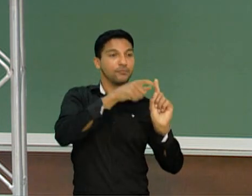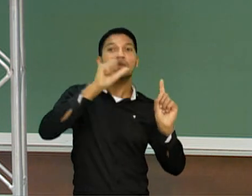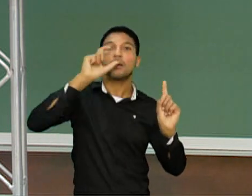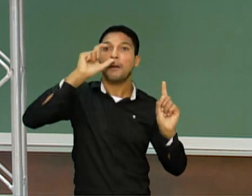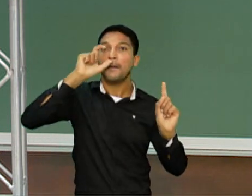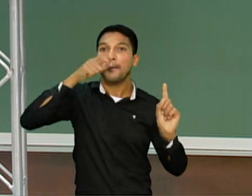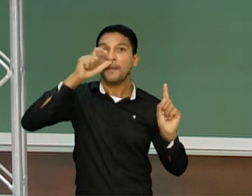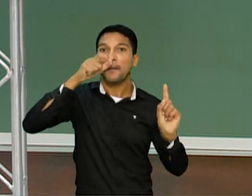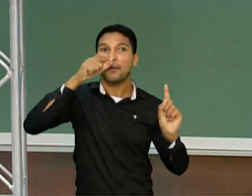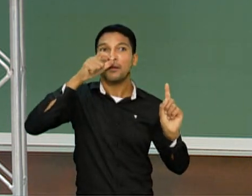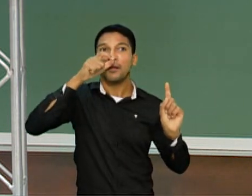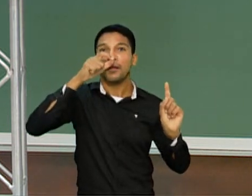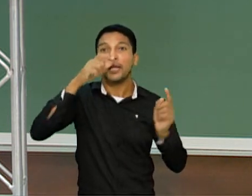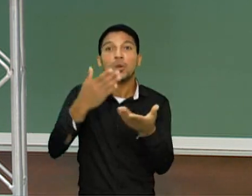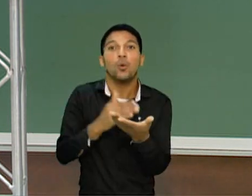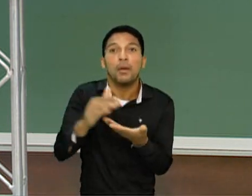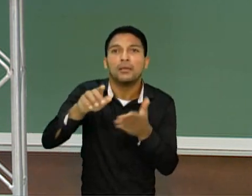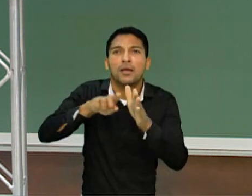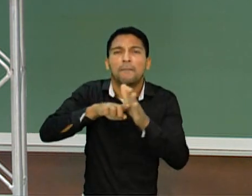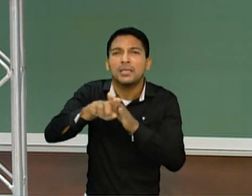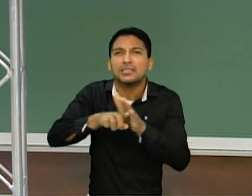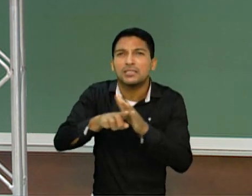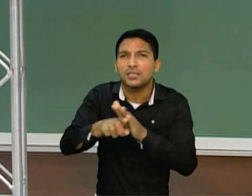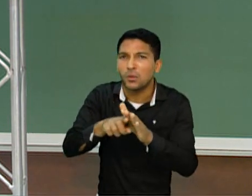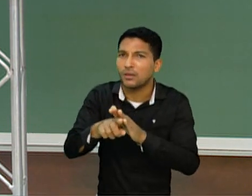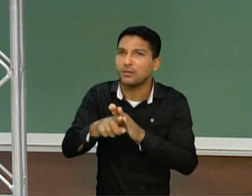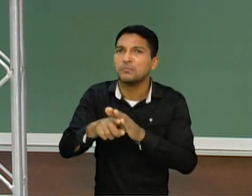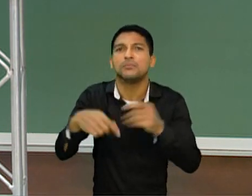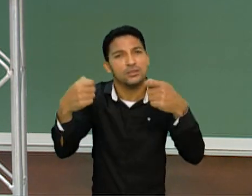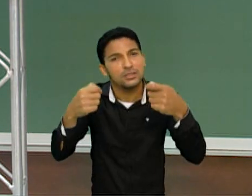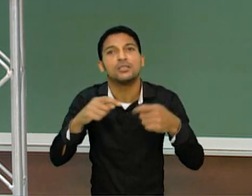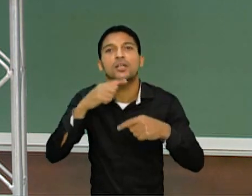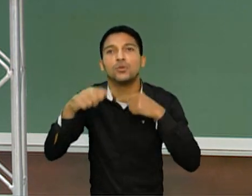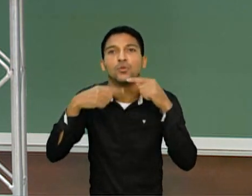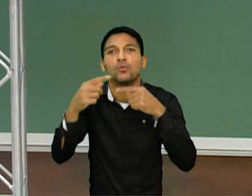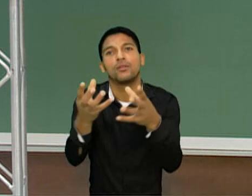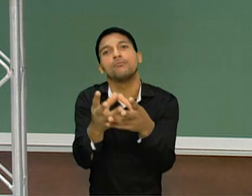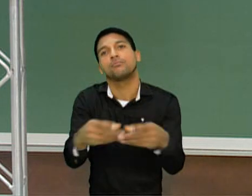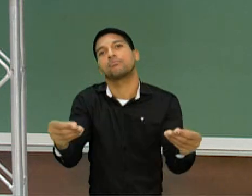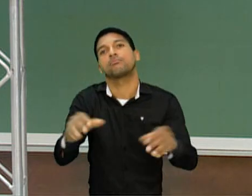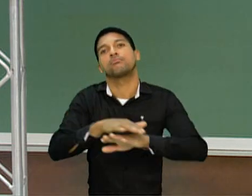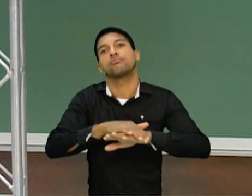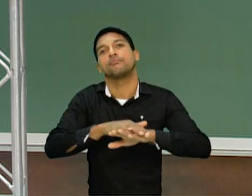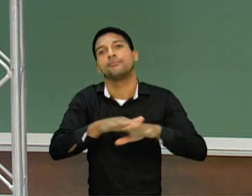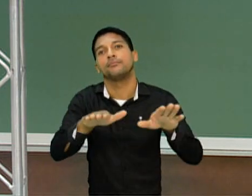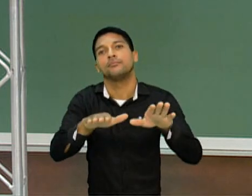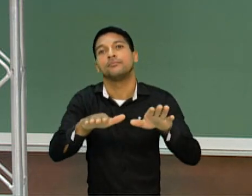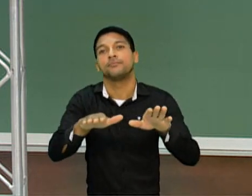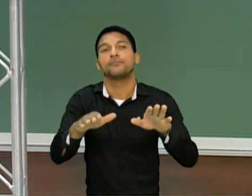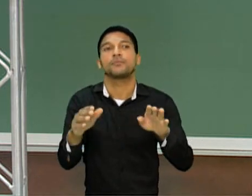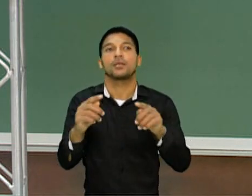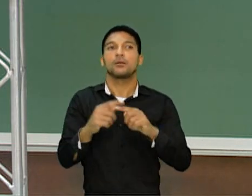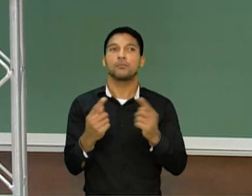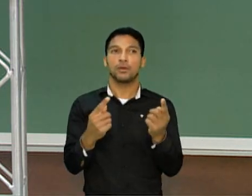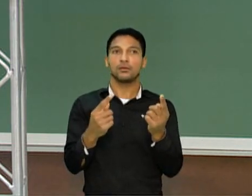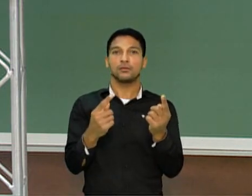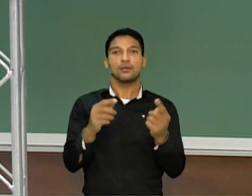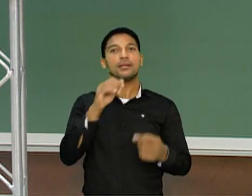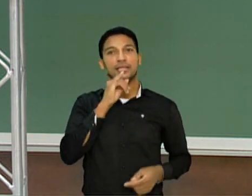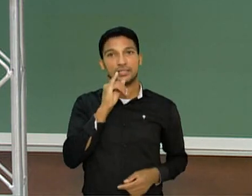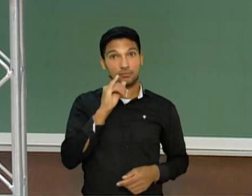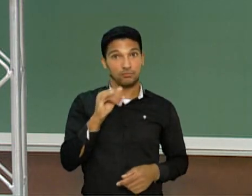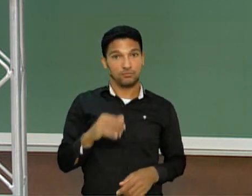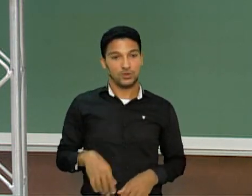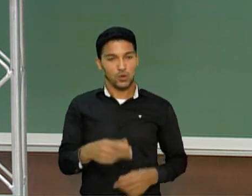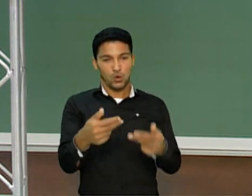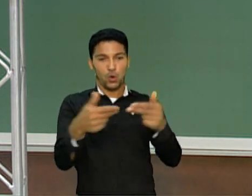algo que seja indubitável, que não tenha dúvidas mais, Mas parte-se exatamente da dúvida. Então, quando eu duvido de